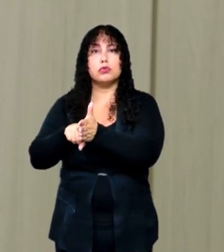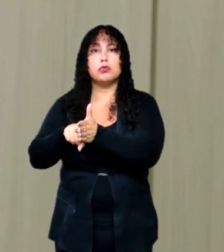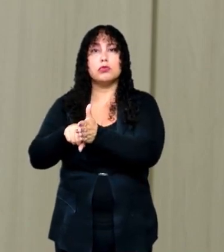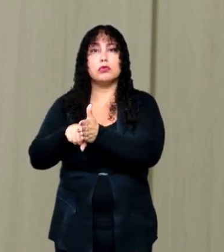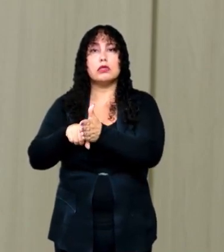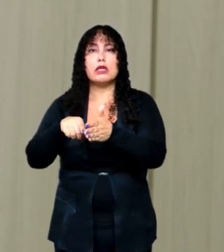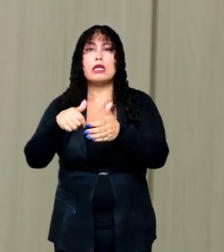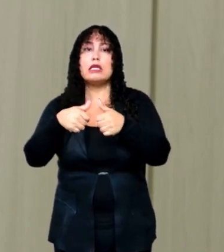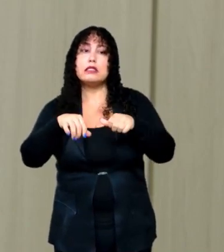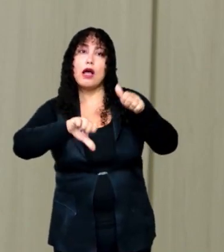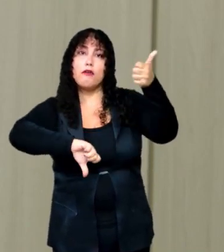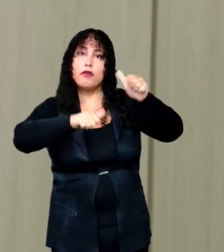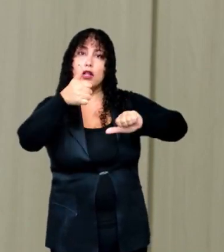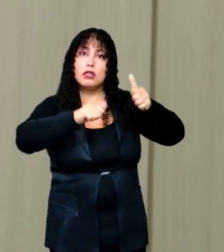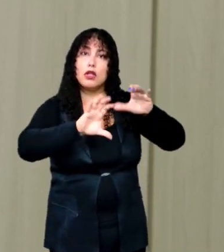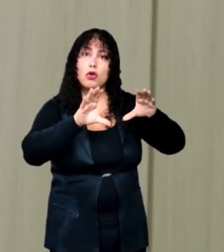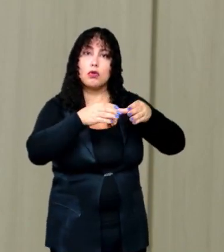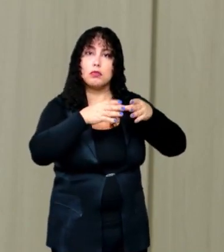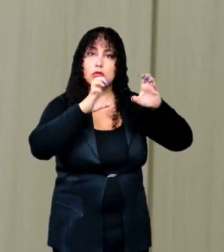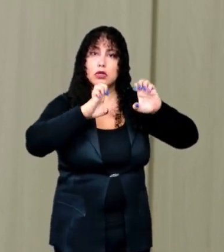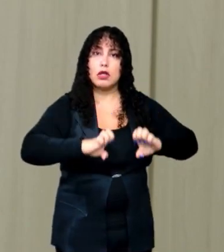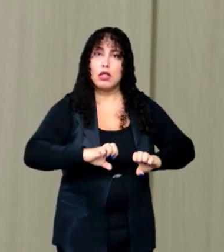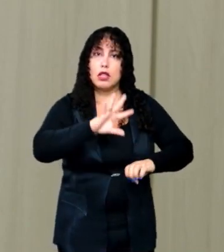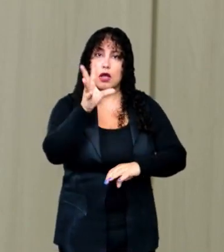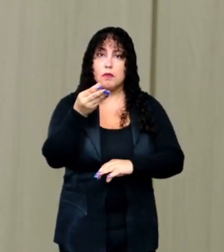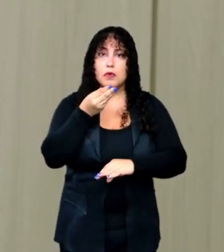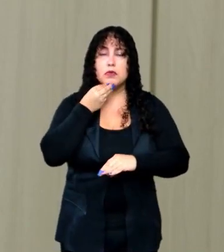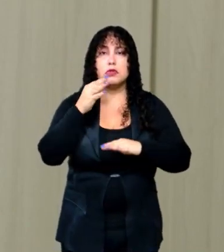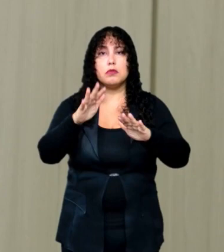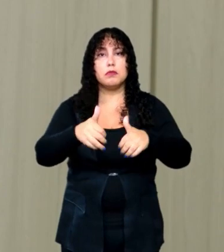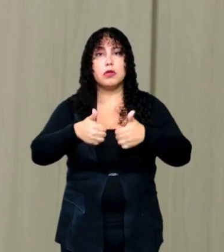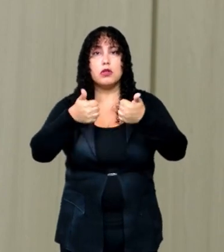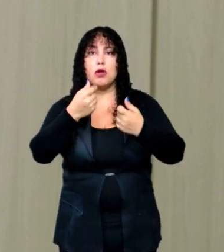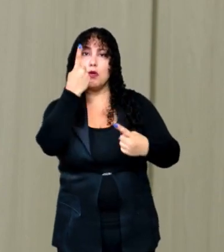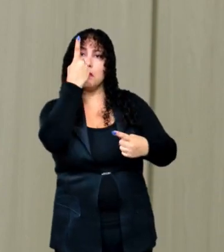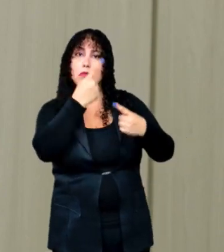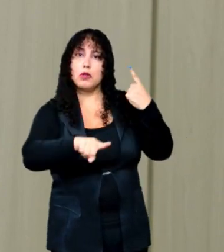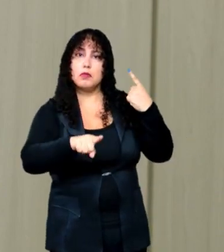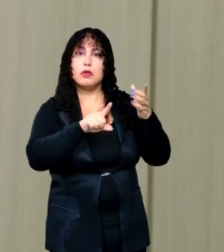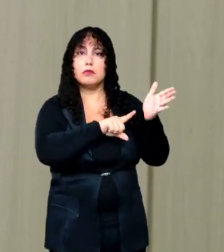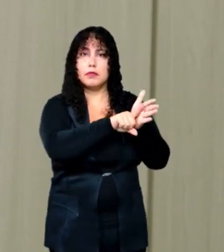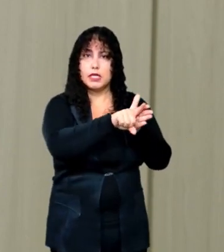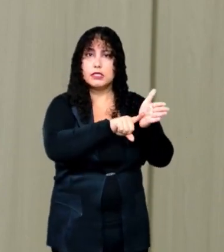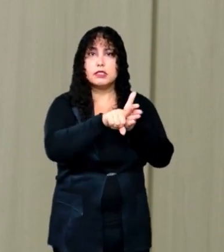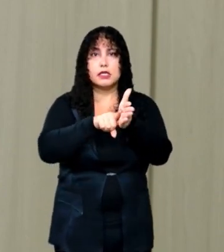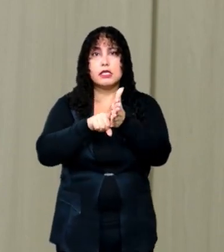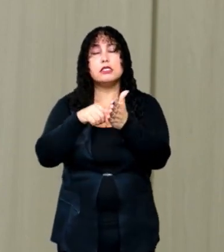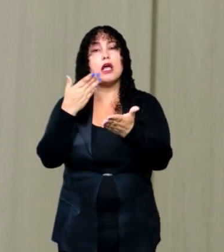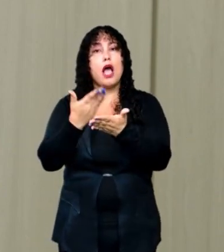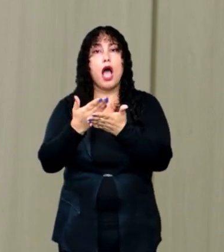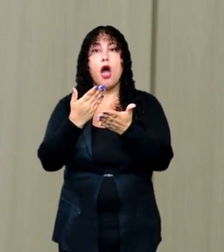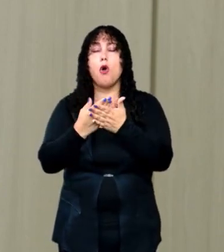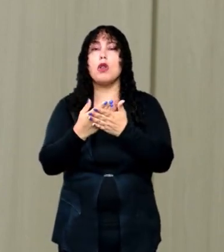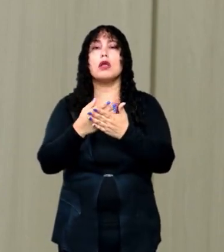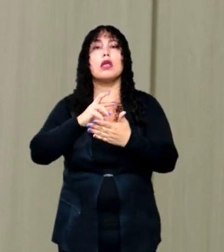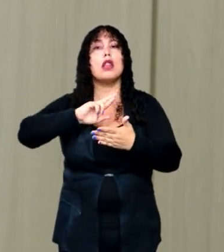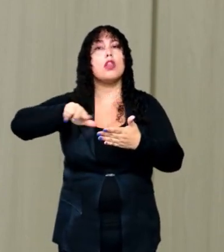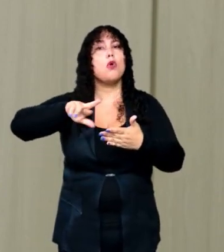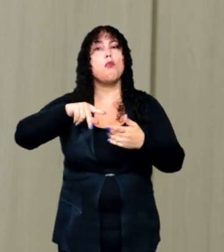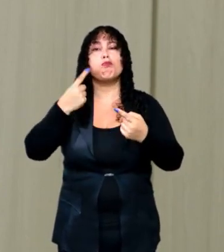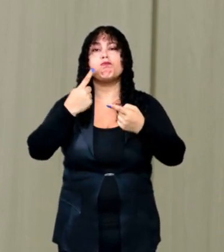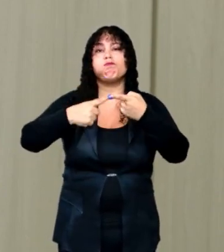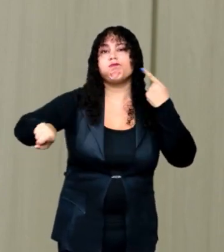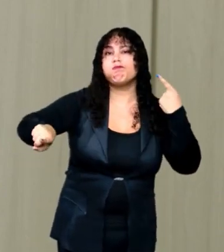está avaliando nesse comitê de ética, tenha a possibilidade de melhorar ou de proibir que pesquisas ou aulas que não sejam mais